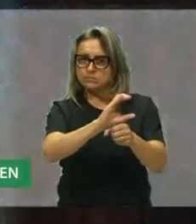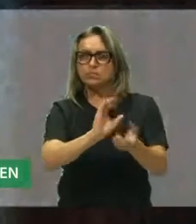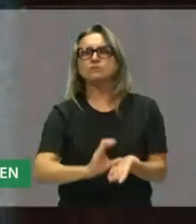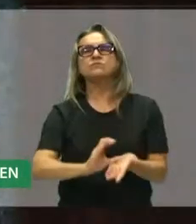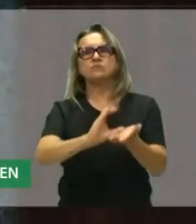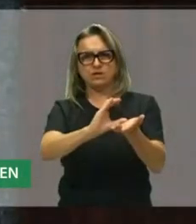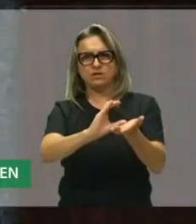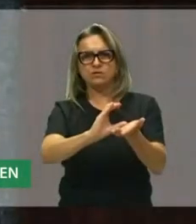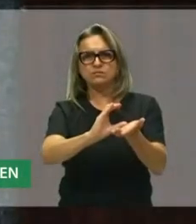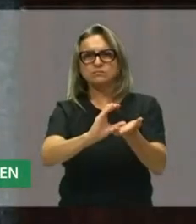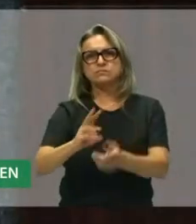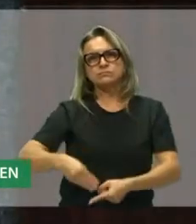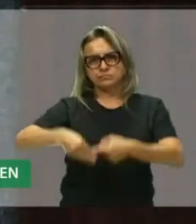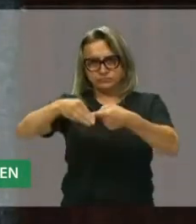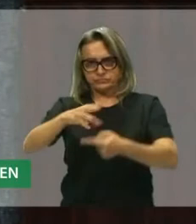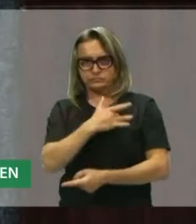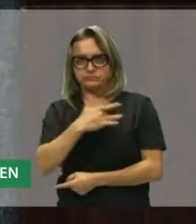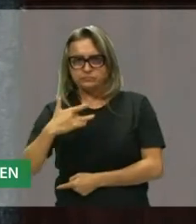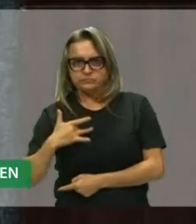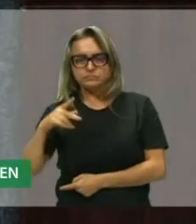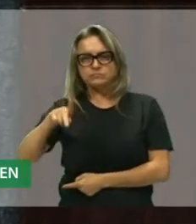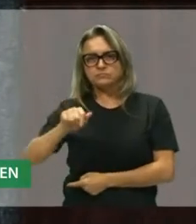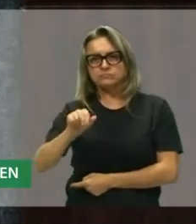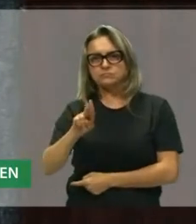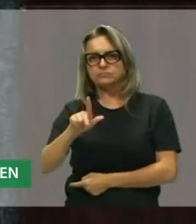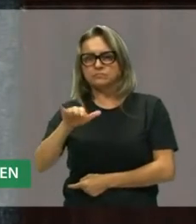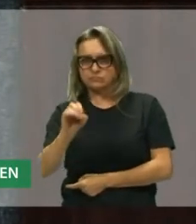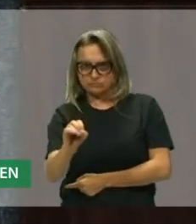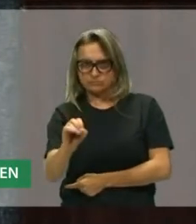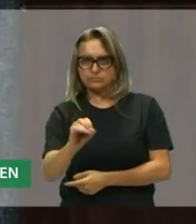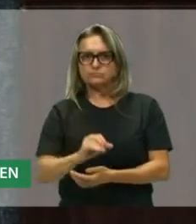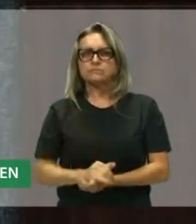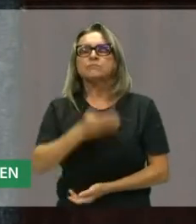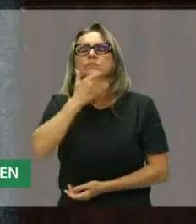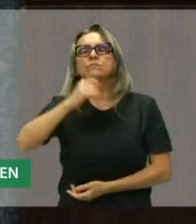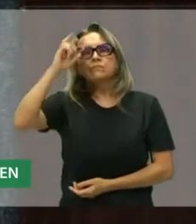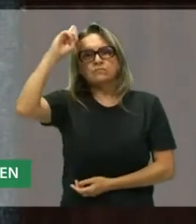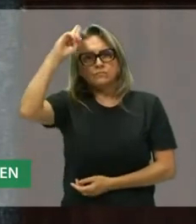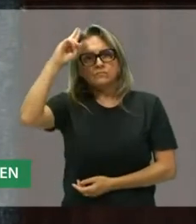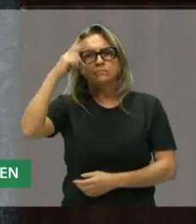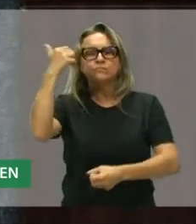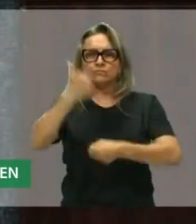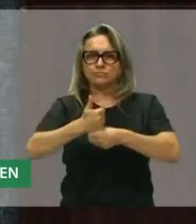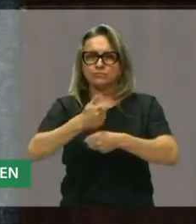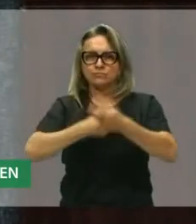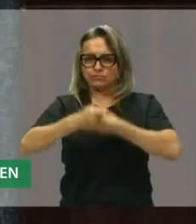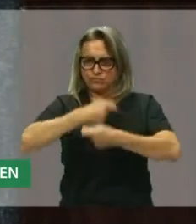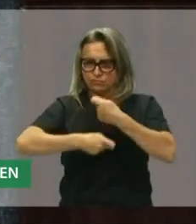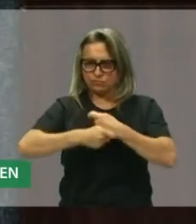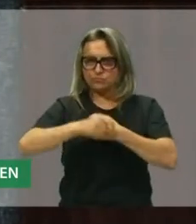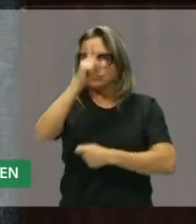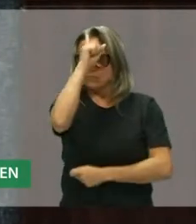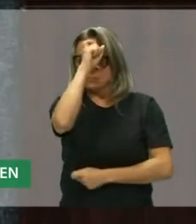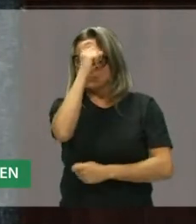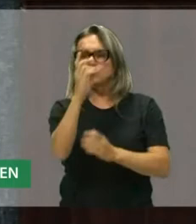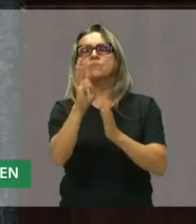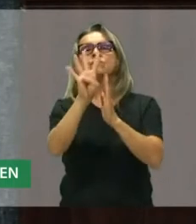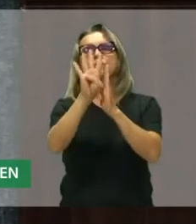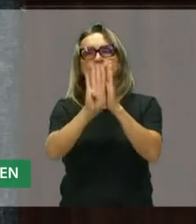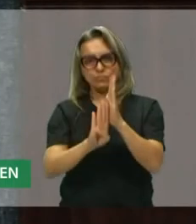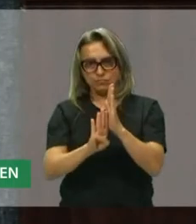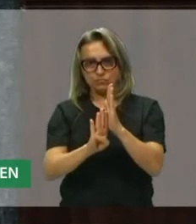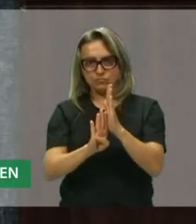Saúde, Paulo Roberto Schlemper. Senhor diretor administrativo do Hospital e Maternidade Marieta